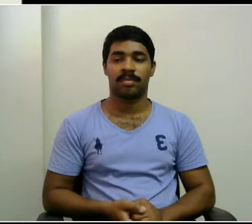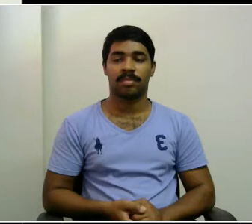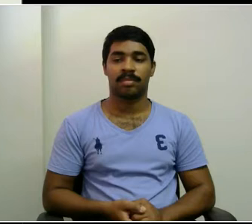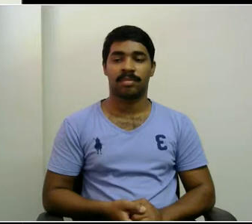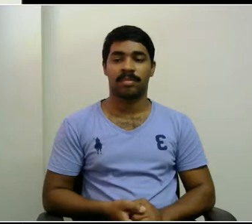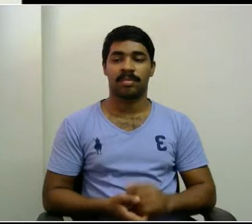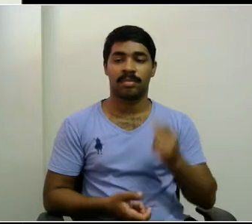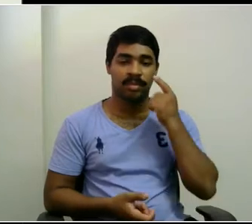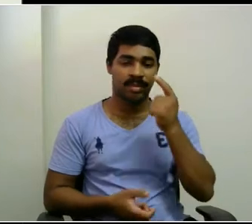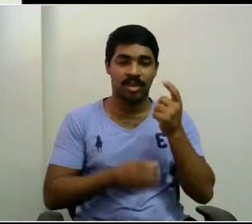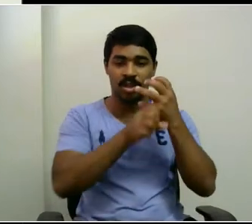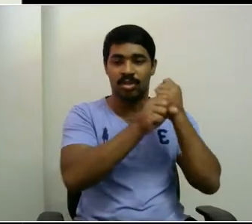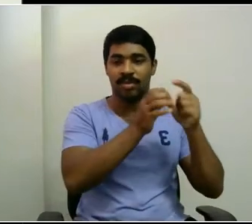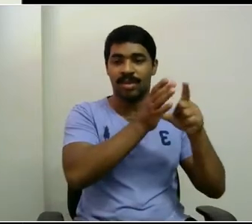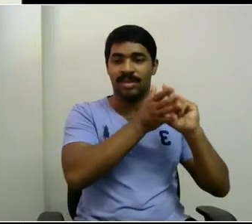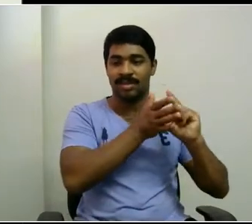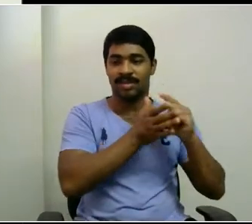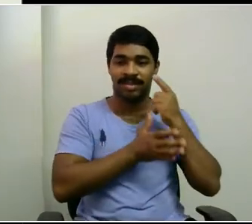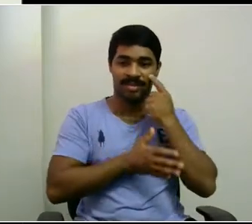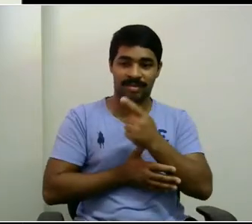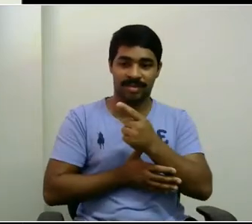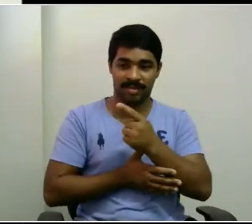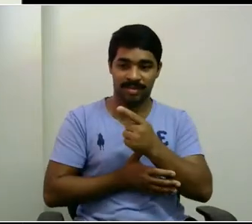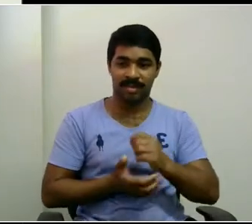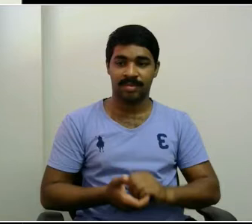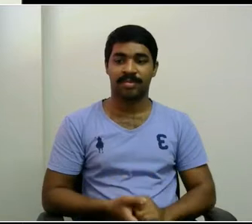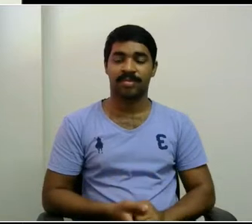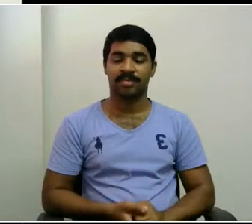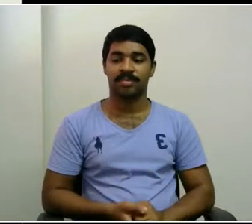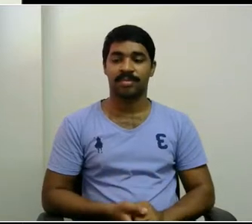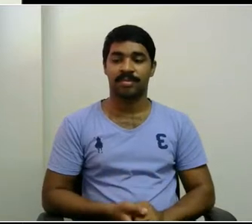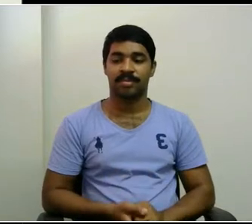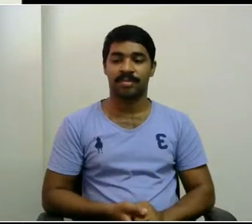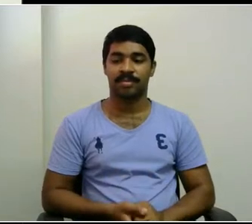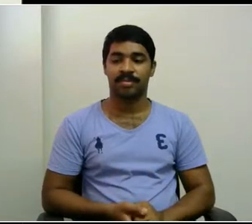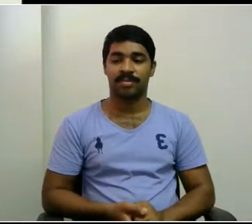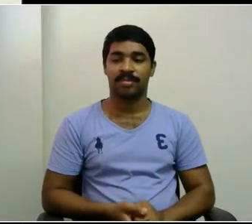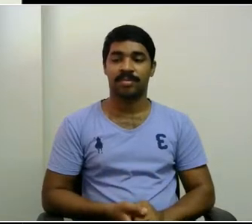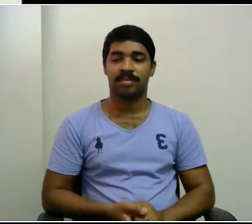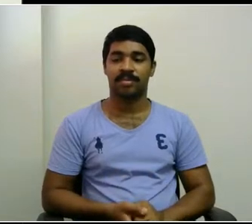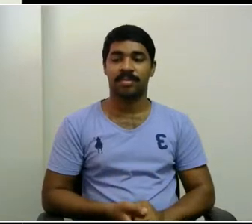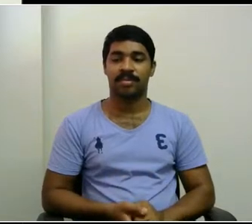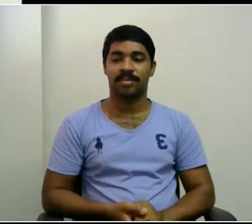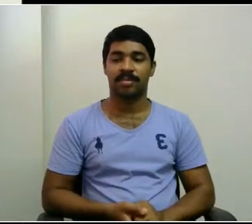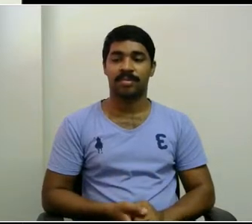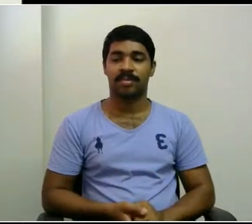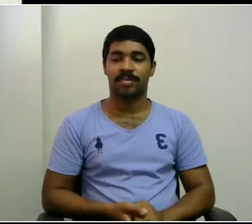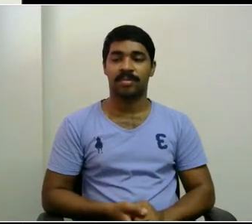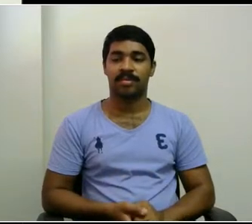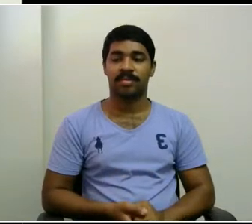menos 3 vezes o x. Só que o x agora está sendo a f de 1 menos x. A f de 1 menos x a gente calculou que ela